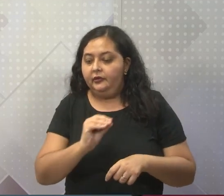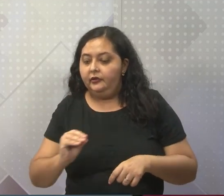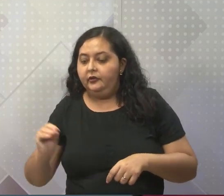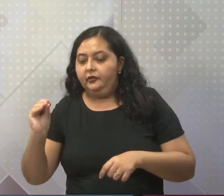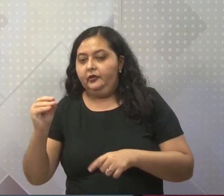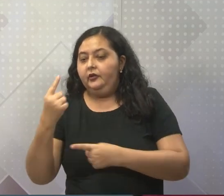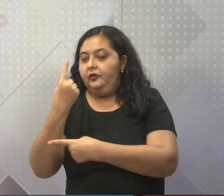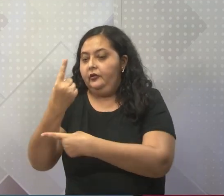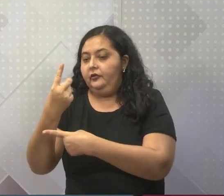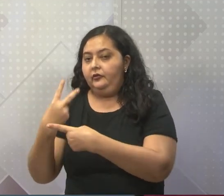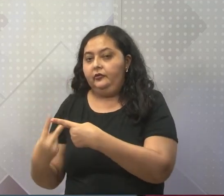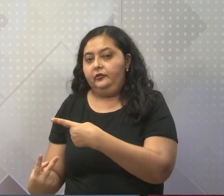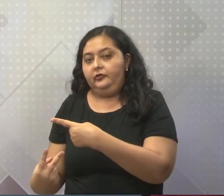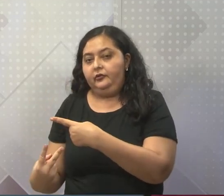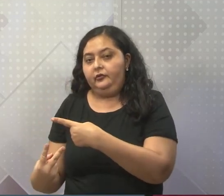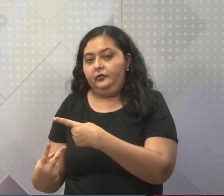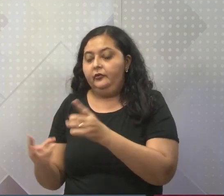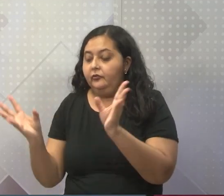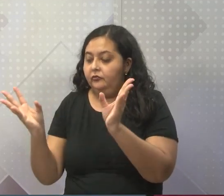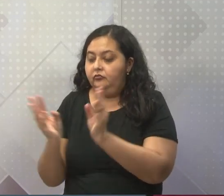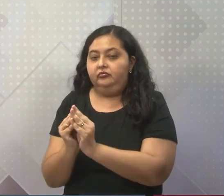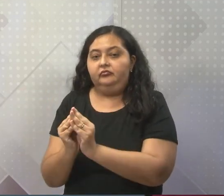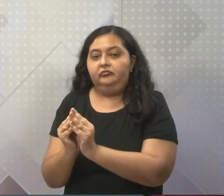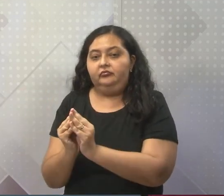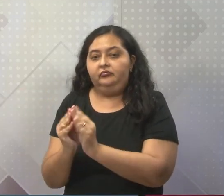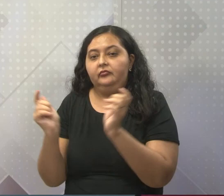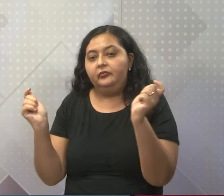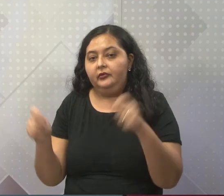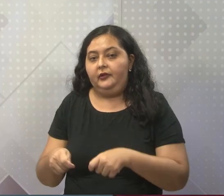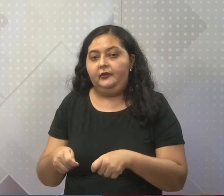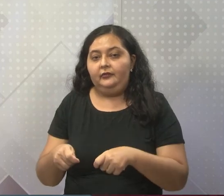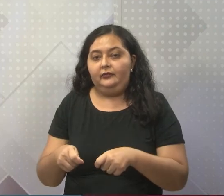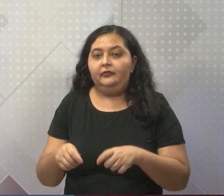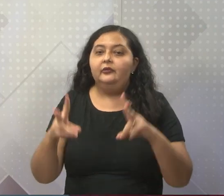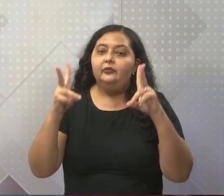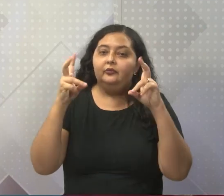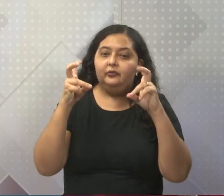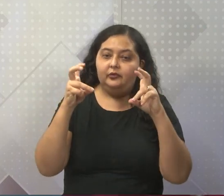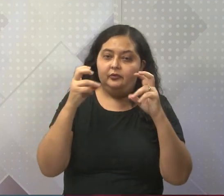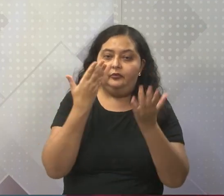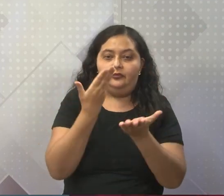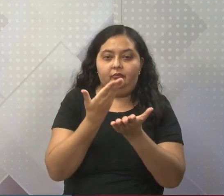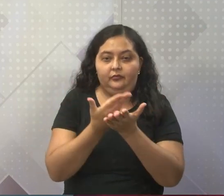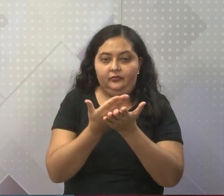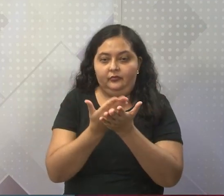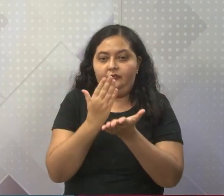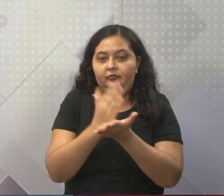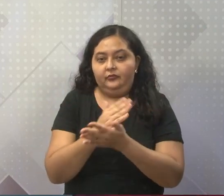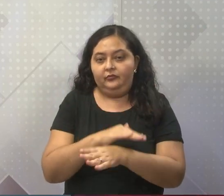a 1/2 com apenas uma simplificação. E o nosso assunto termina por aqui.